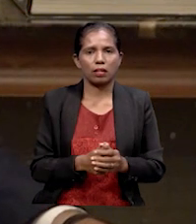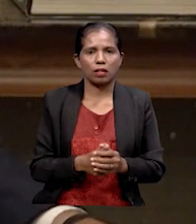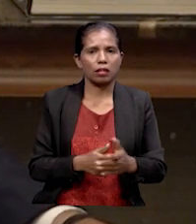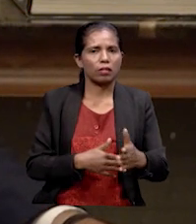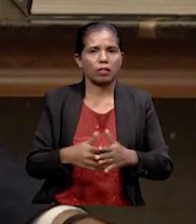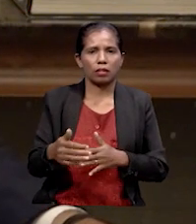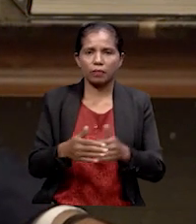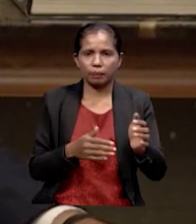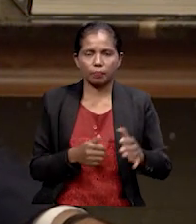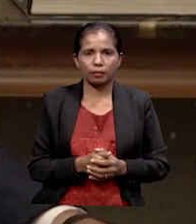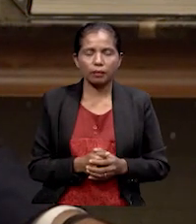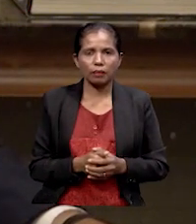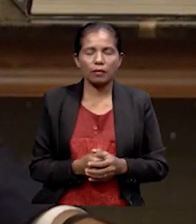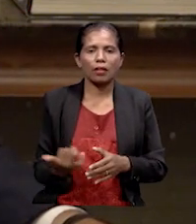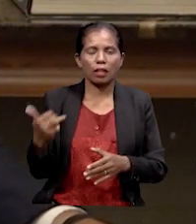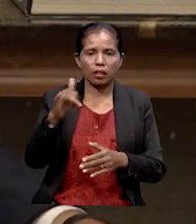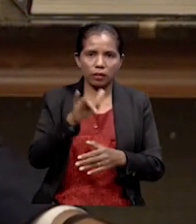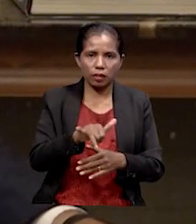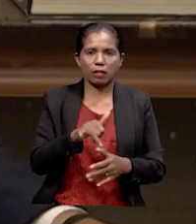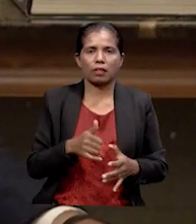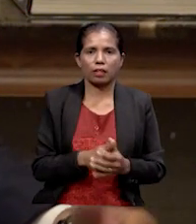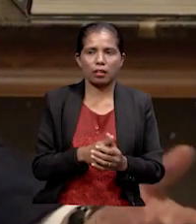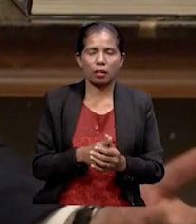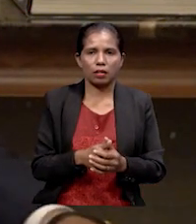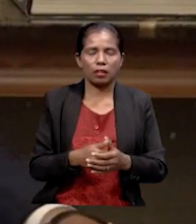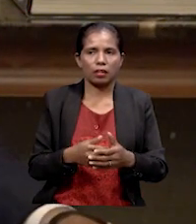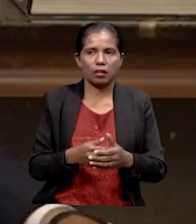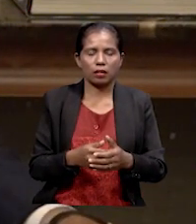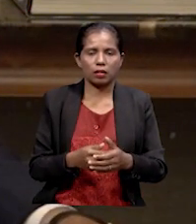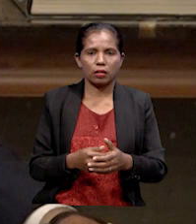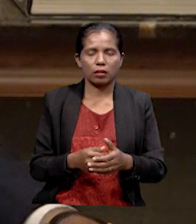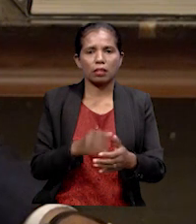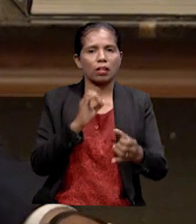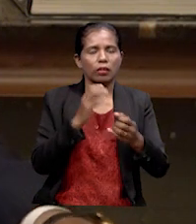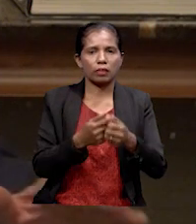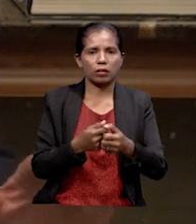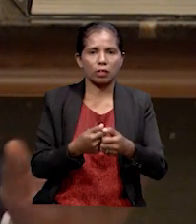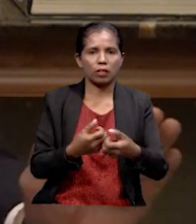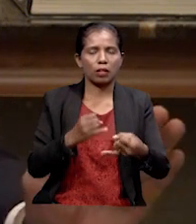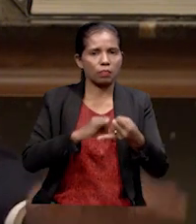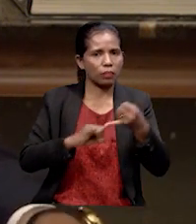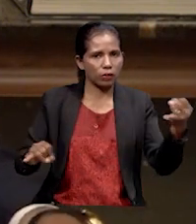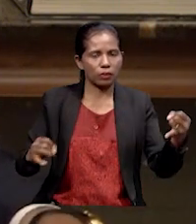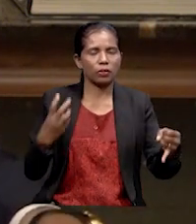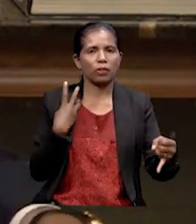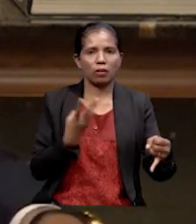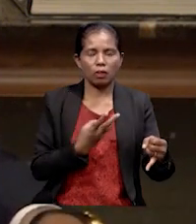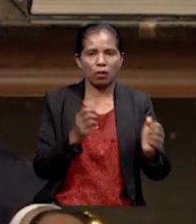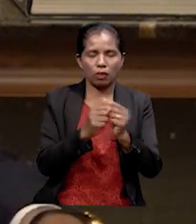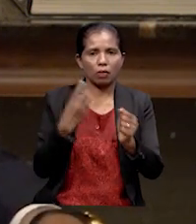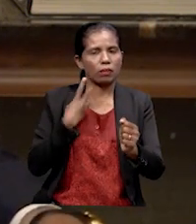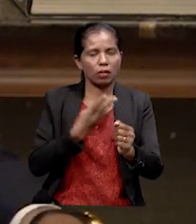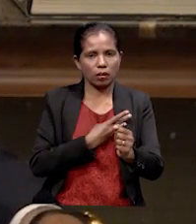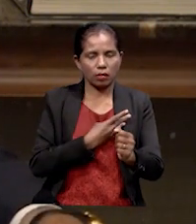Normalmente, se das seis. Focou tu beita e uma cara começa a começar